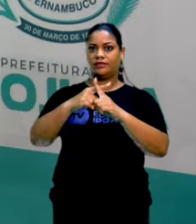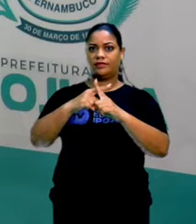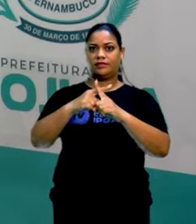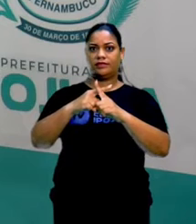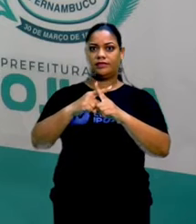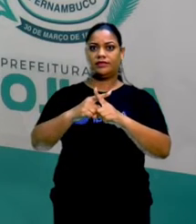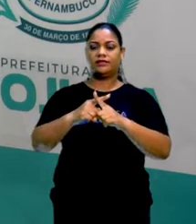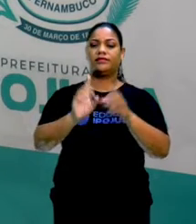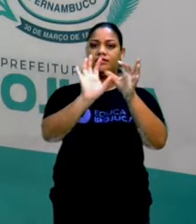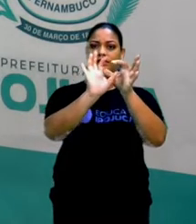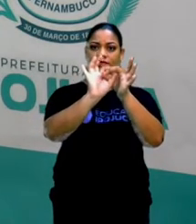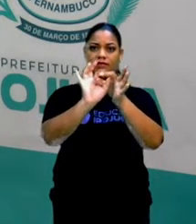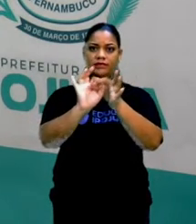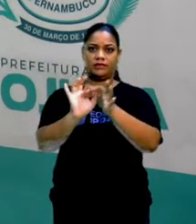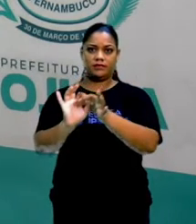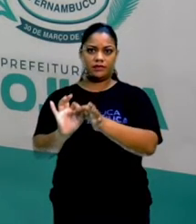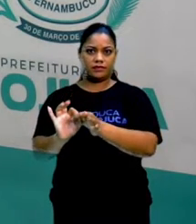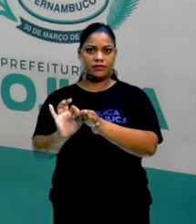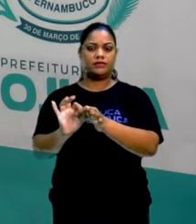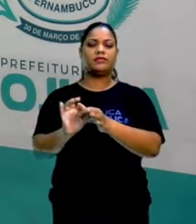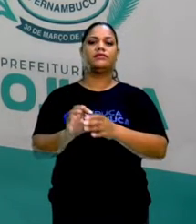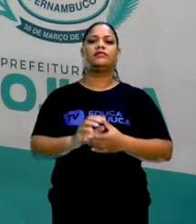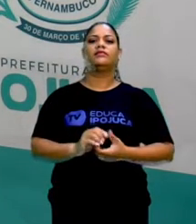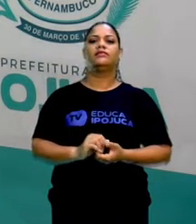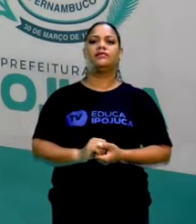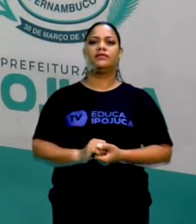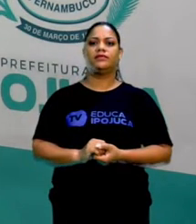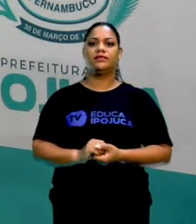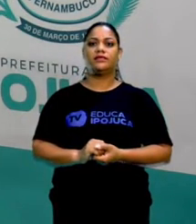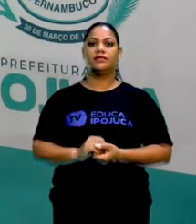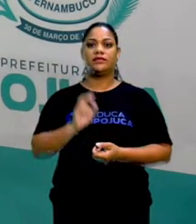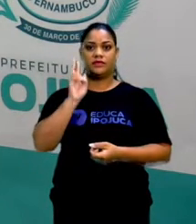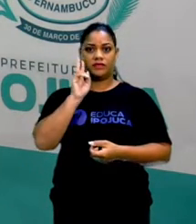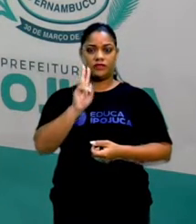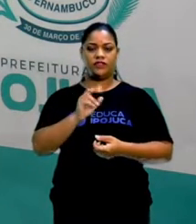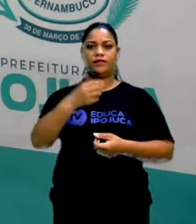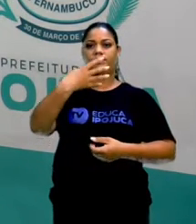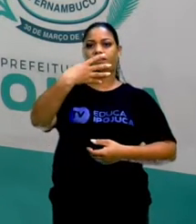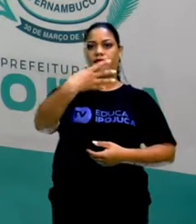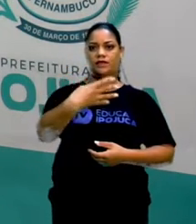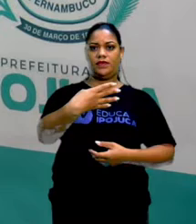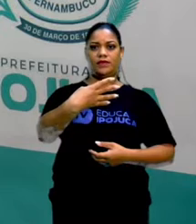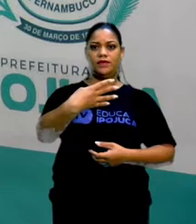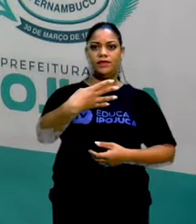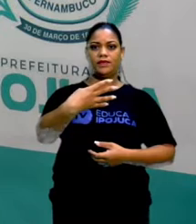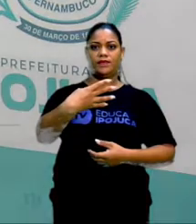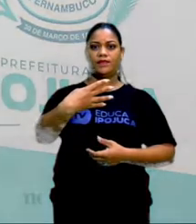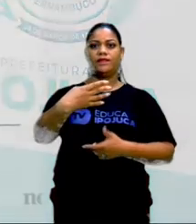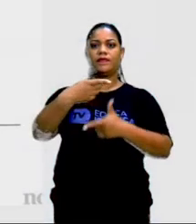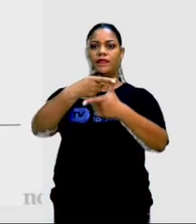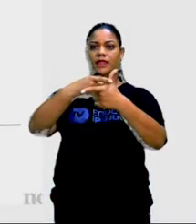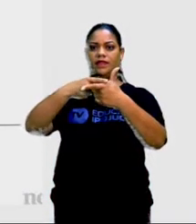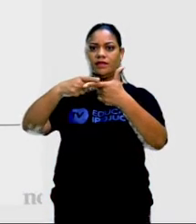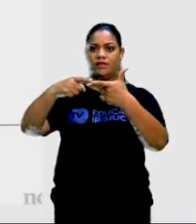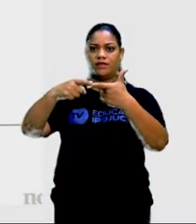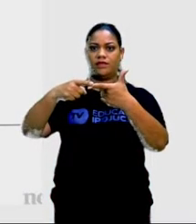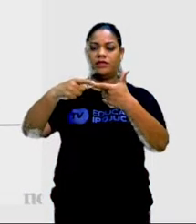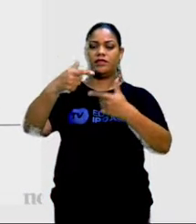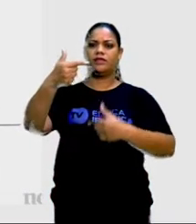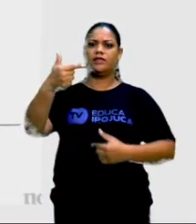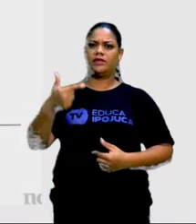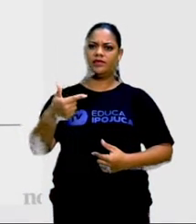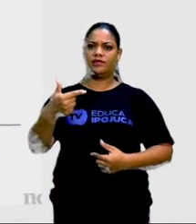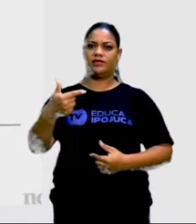operação colaborando com a outra. Veja aqui o nosso 4, veja, 4 dividido para